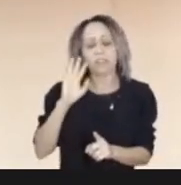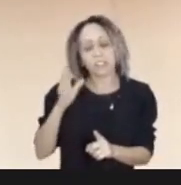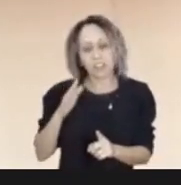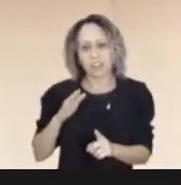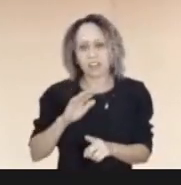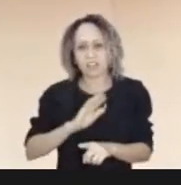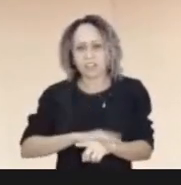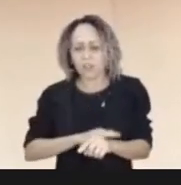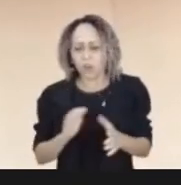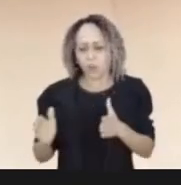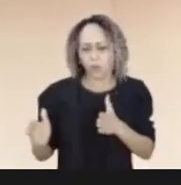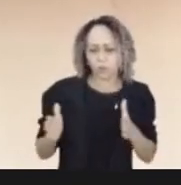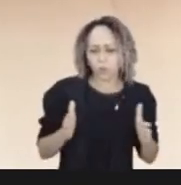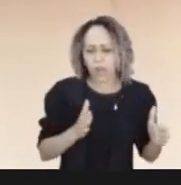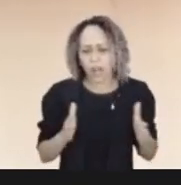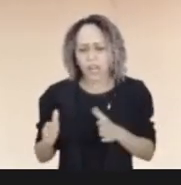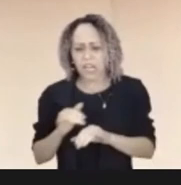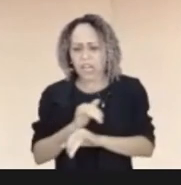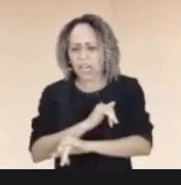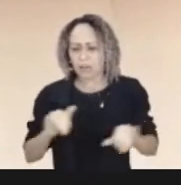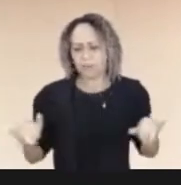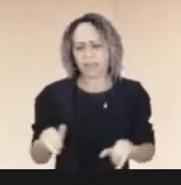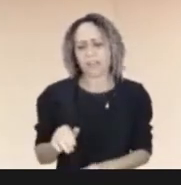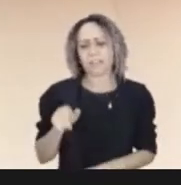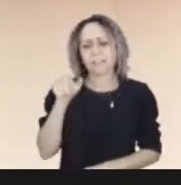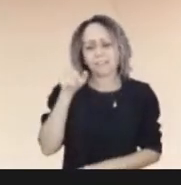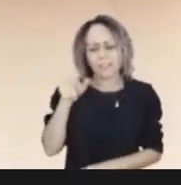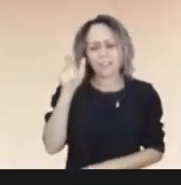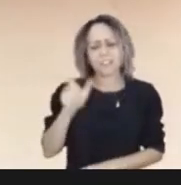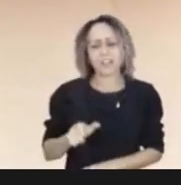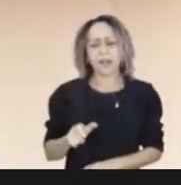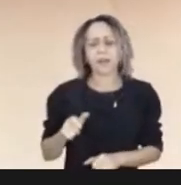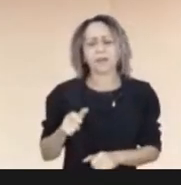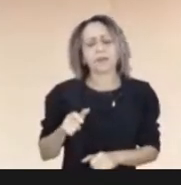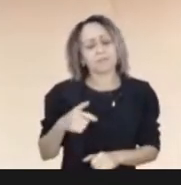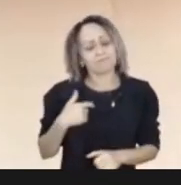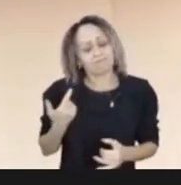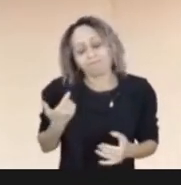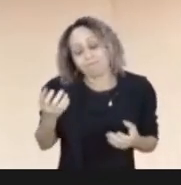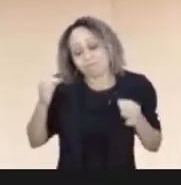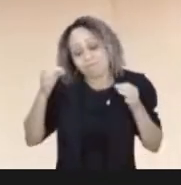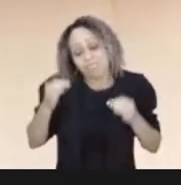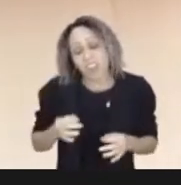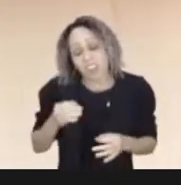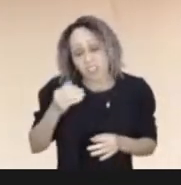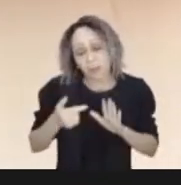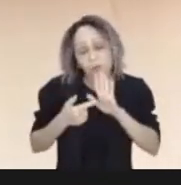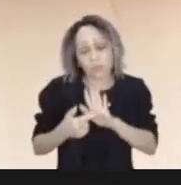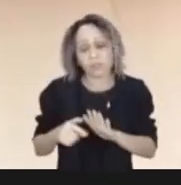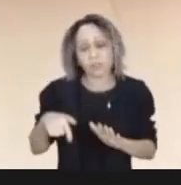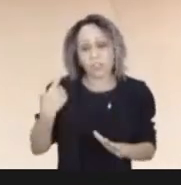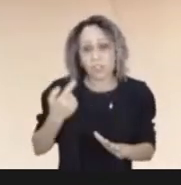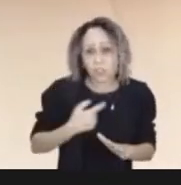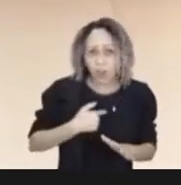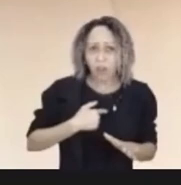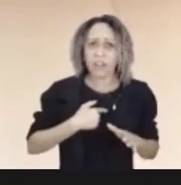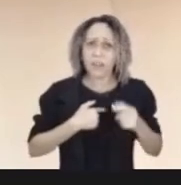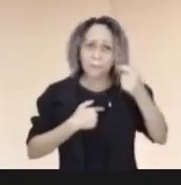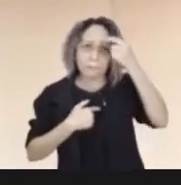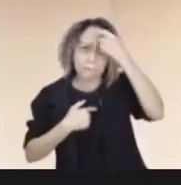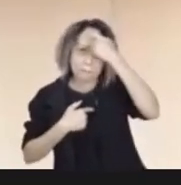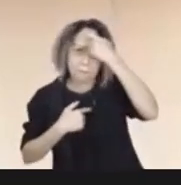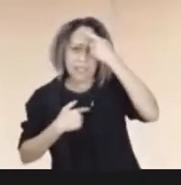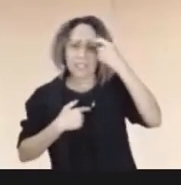liderados, que somos liderados pela candidatura do presidente Lula, do governador Geraldo Alckmin. Mas mesmo com as diferenças, nesse